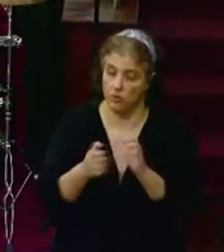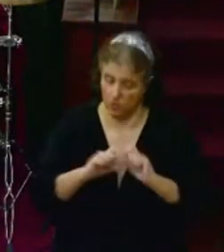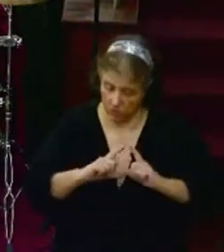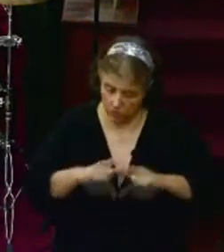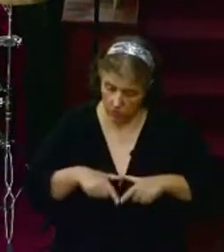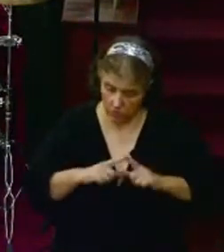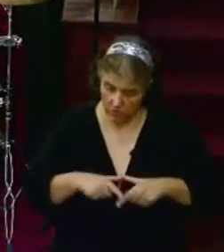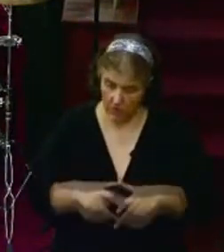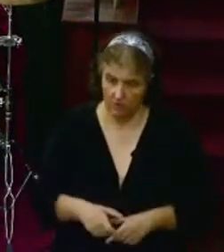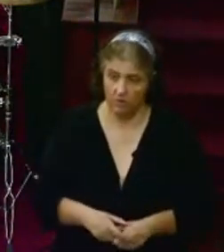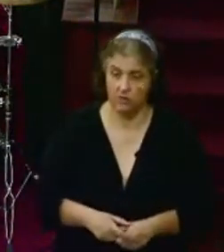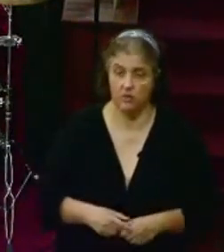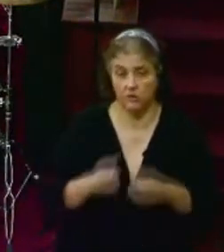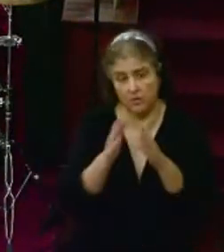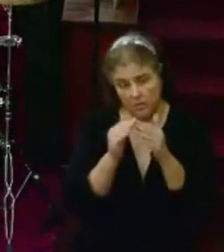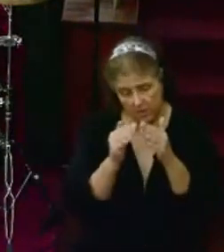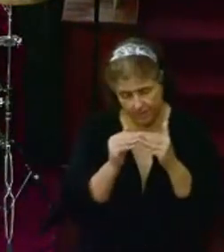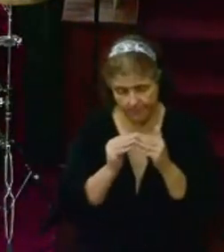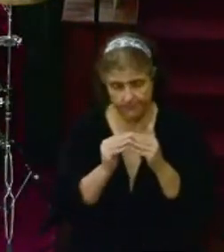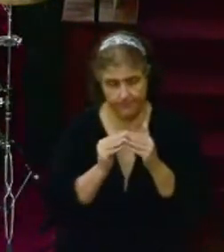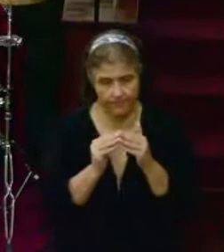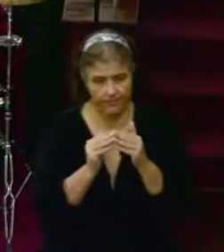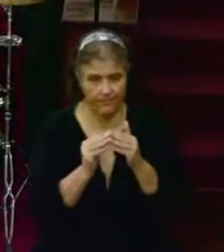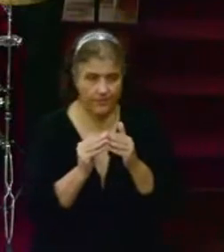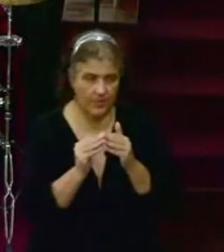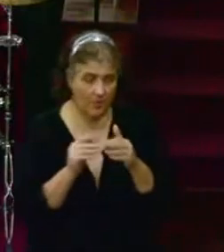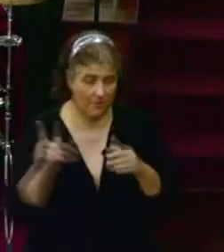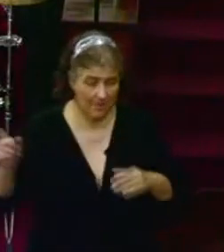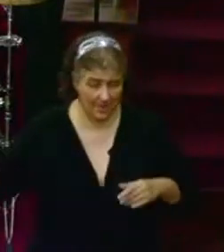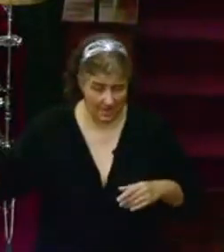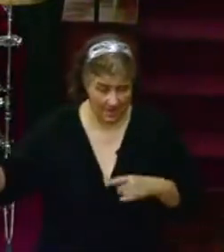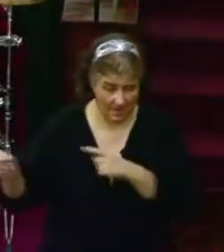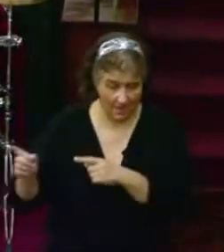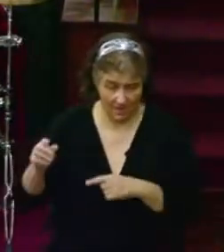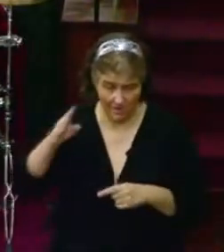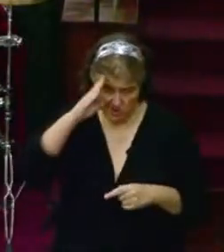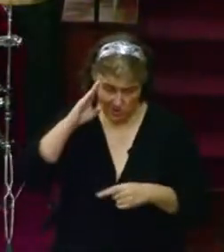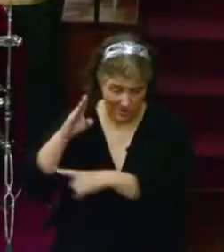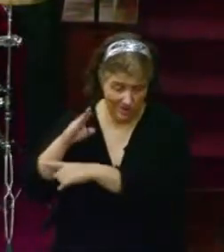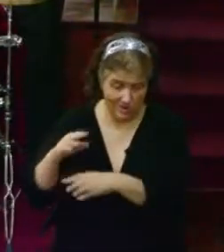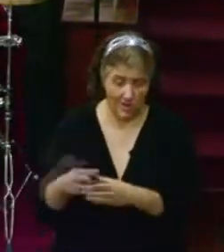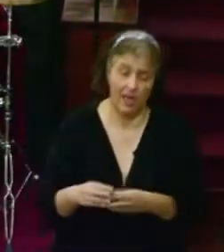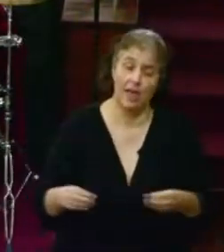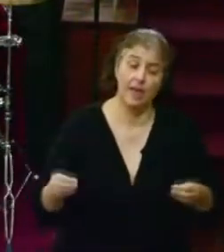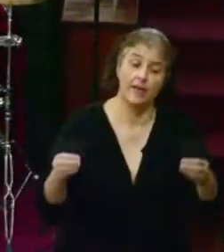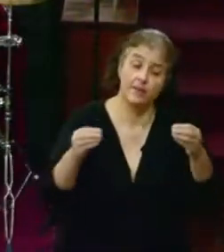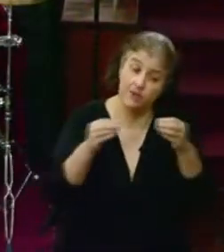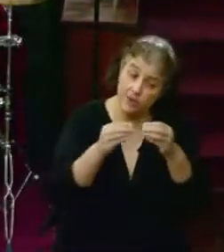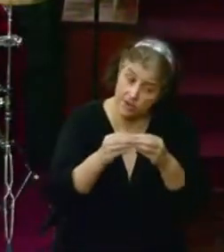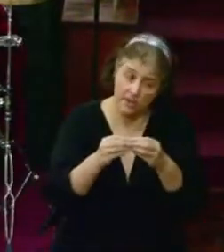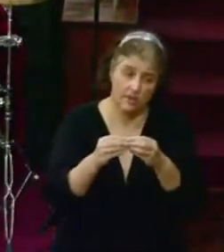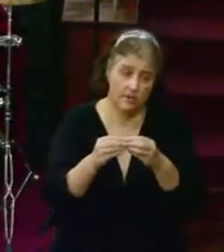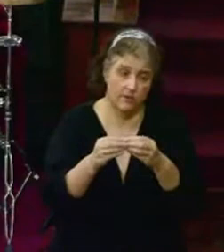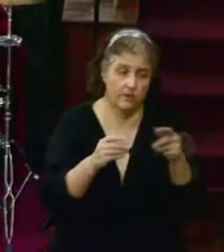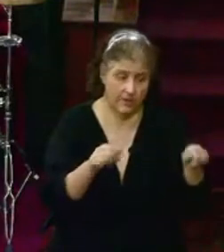lhe suplicaram, dizendo, ele é digno de que lhe faças isto, porque é amigo do nosso